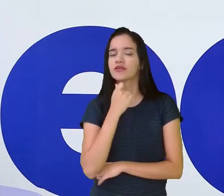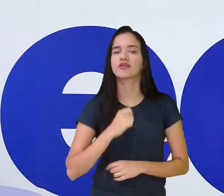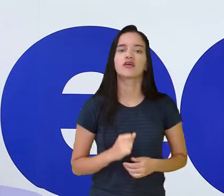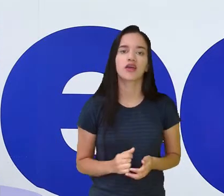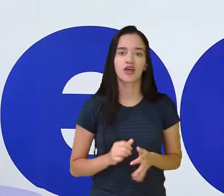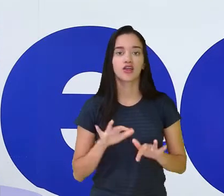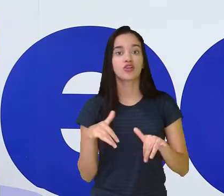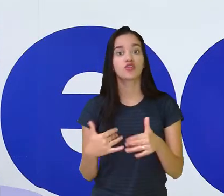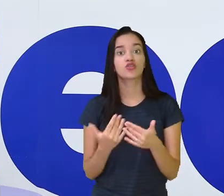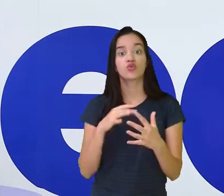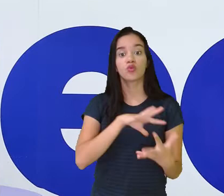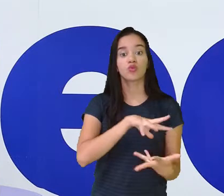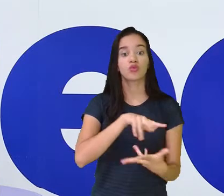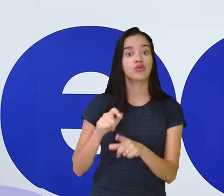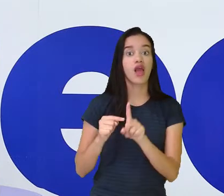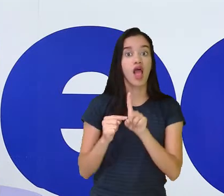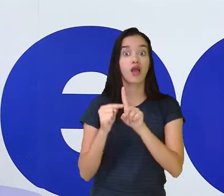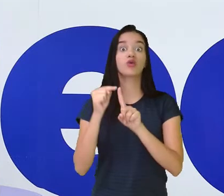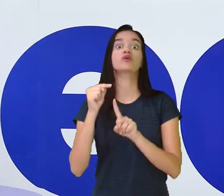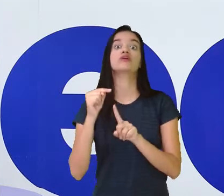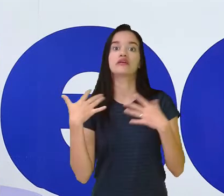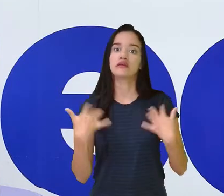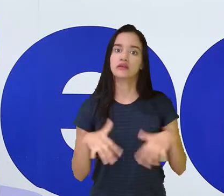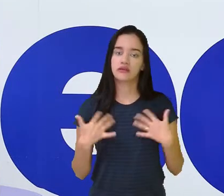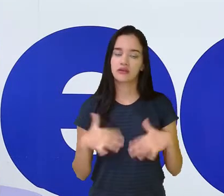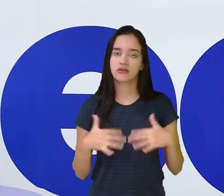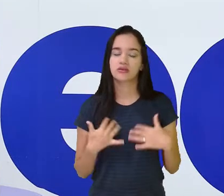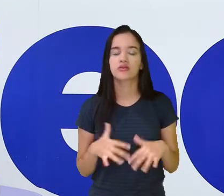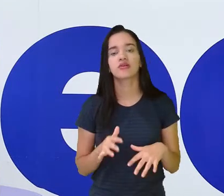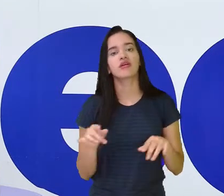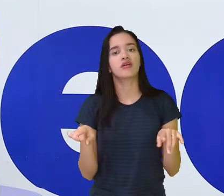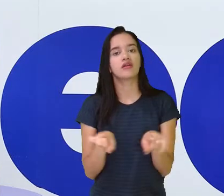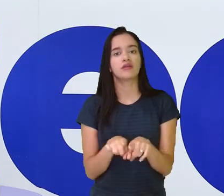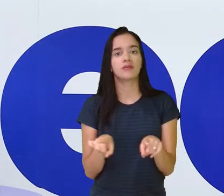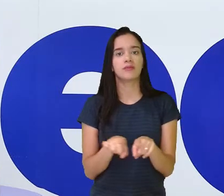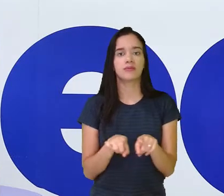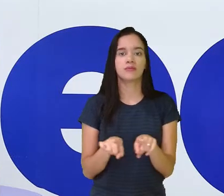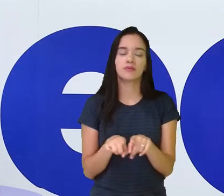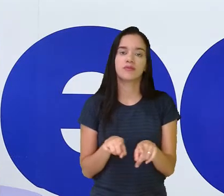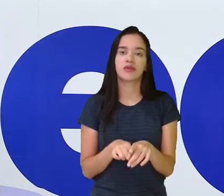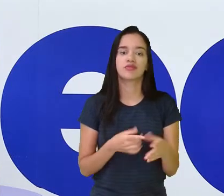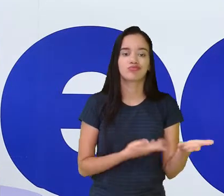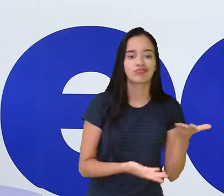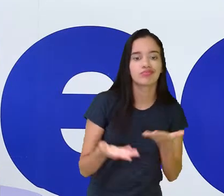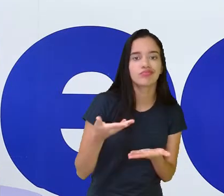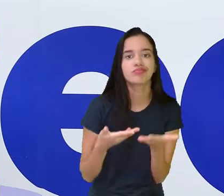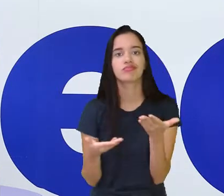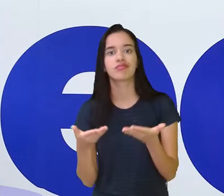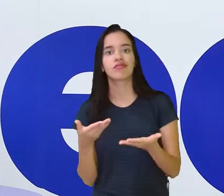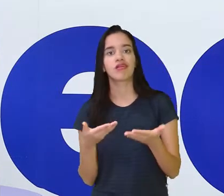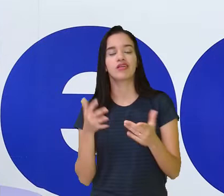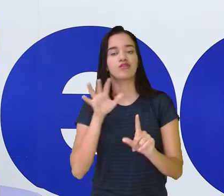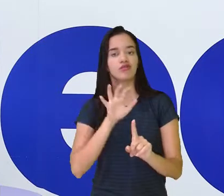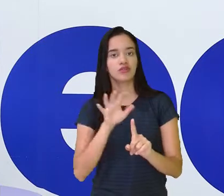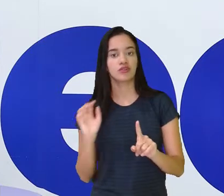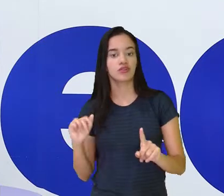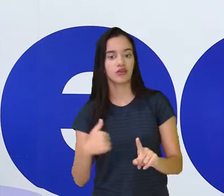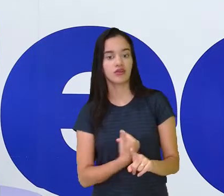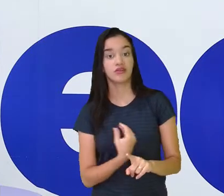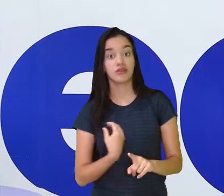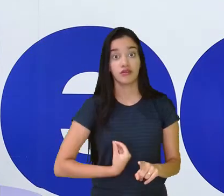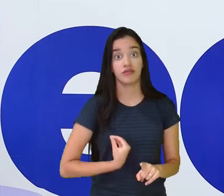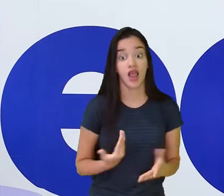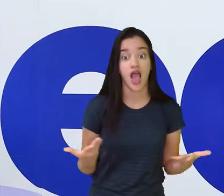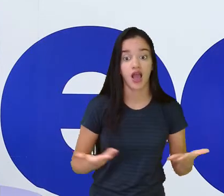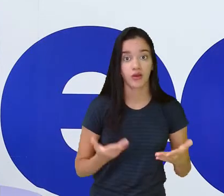questão do aquecimento e o quanto isso envolve, faz interferência em nossas vidas, agora e futuras, porque